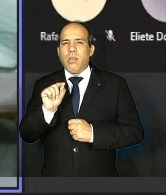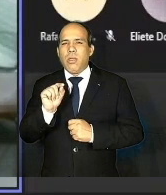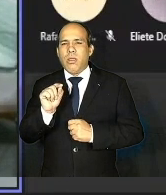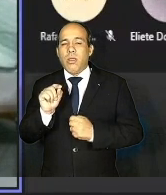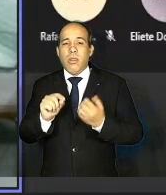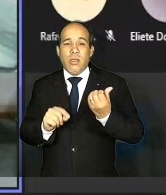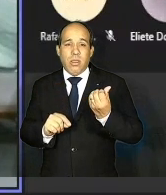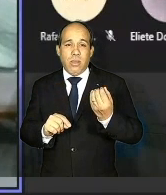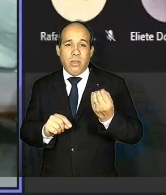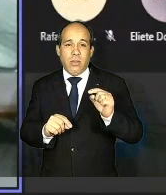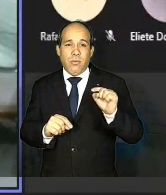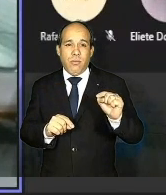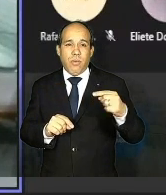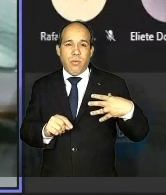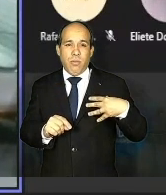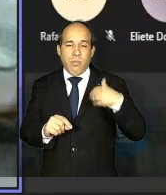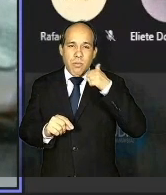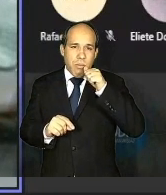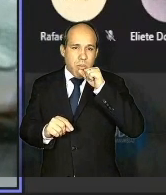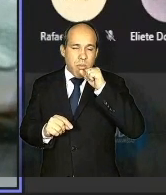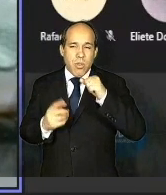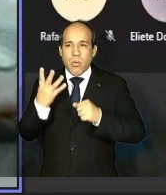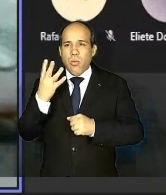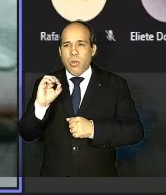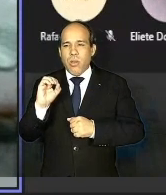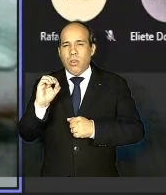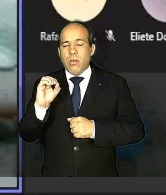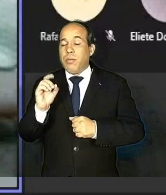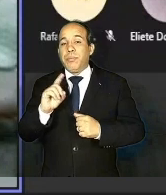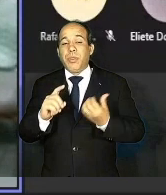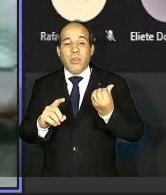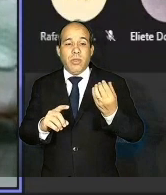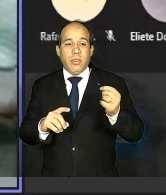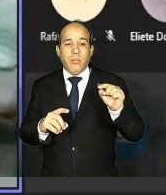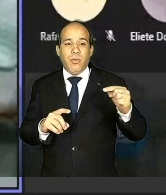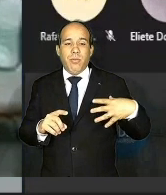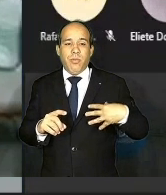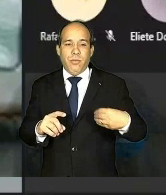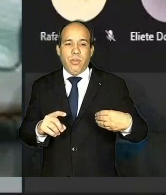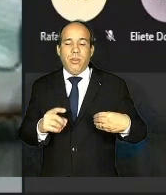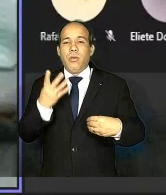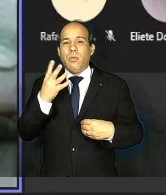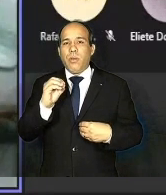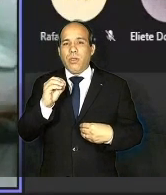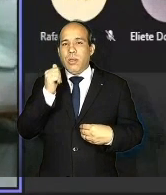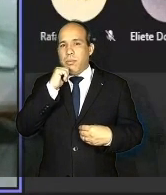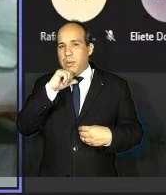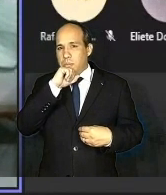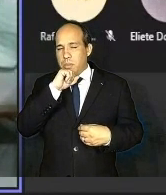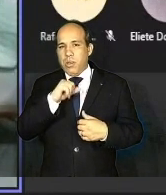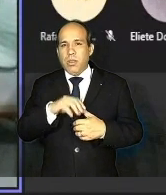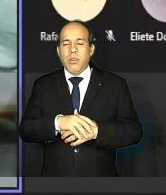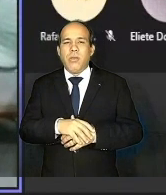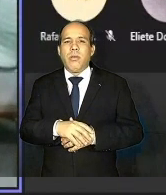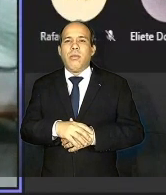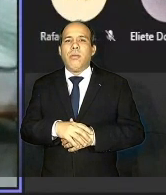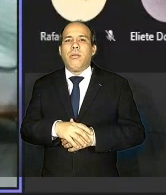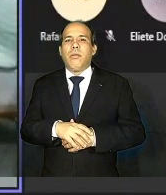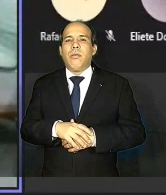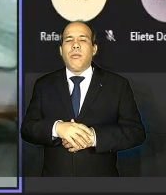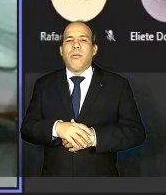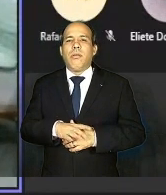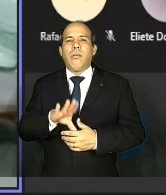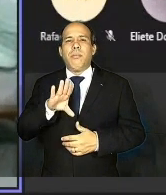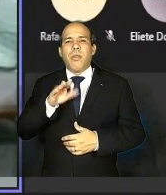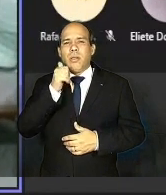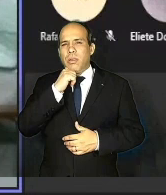40, né? Para quem? 60 para a mãe, 40... 60 para a filha, 40